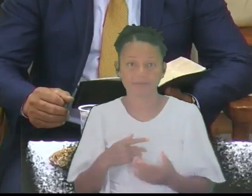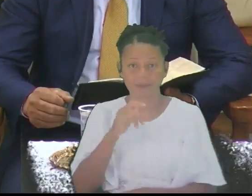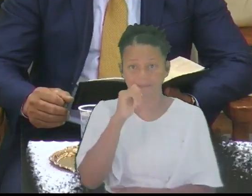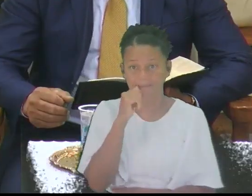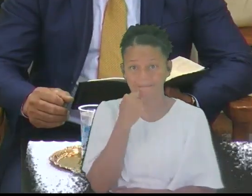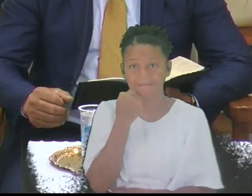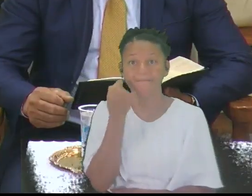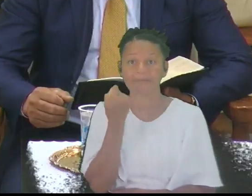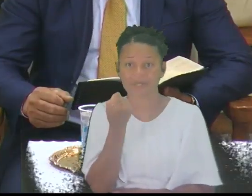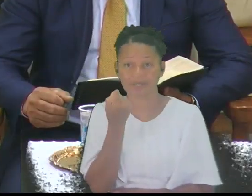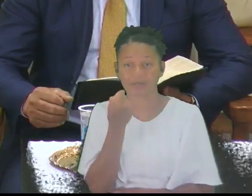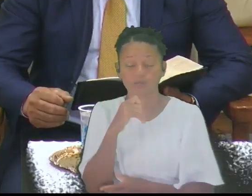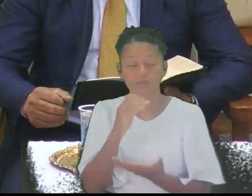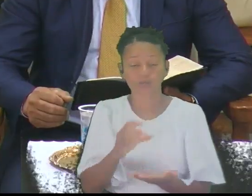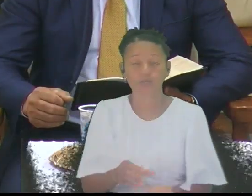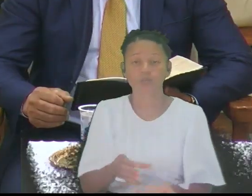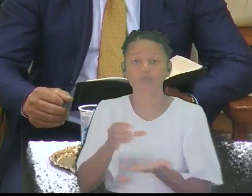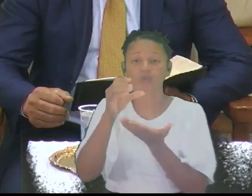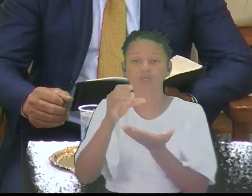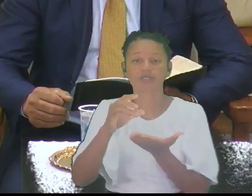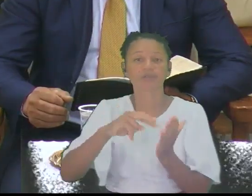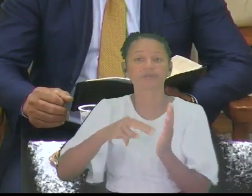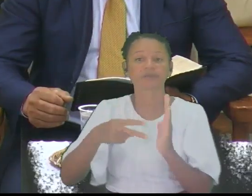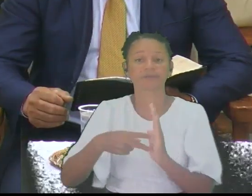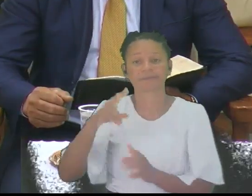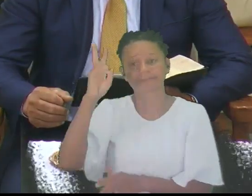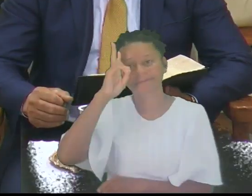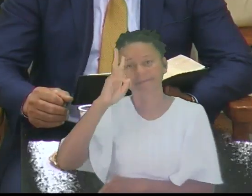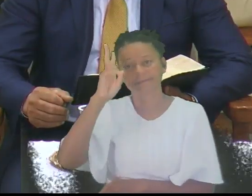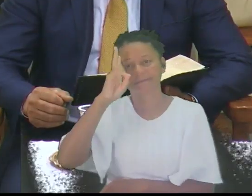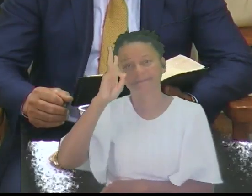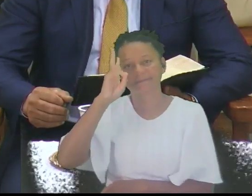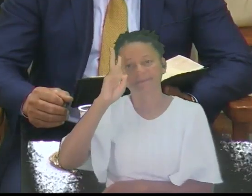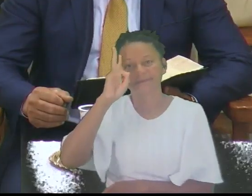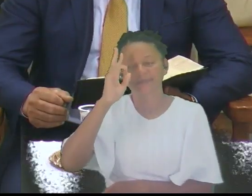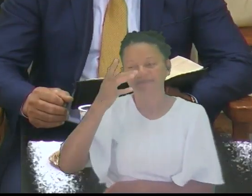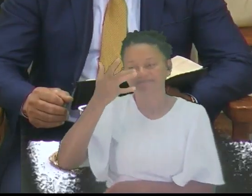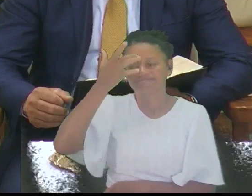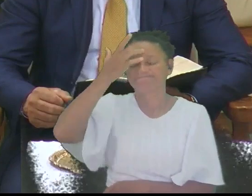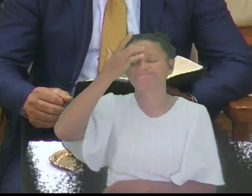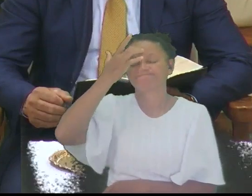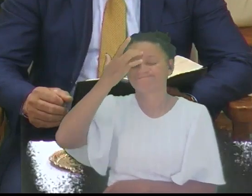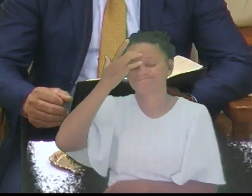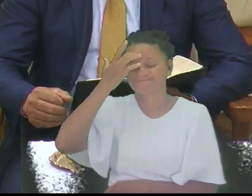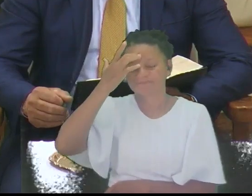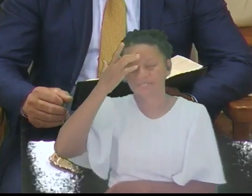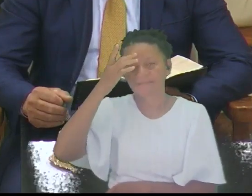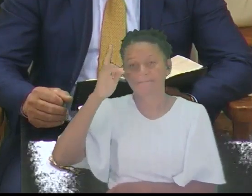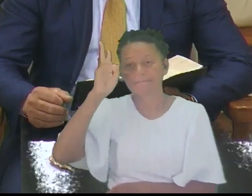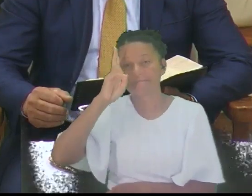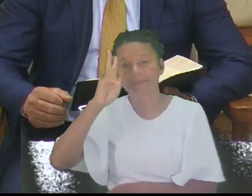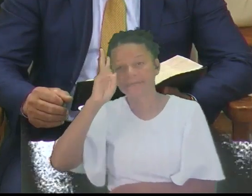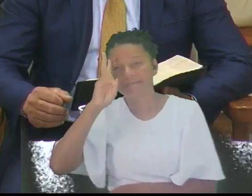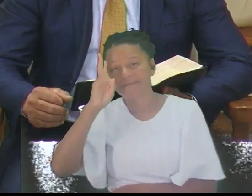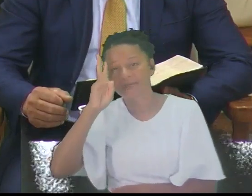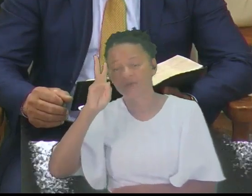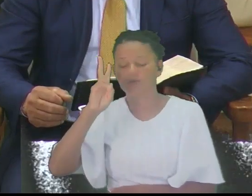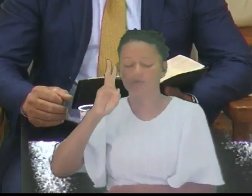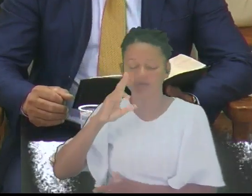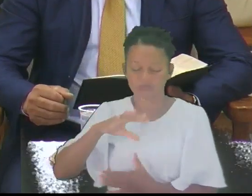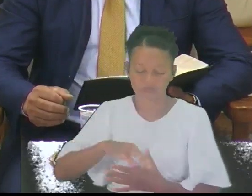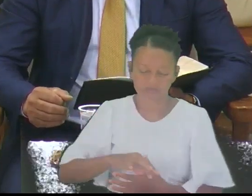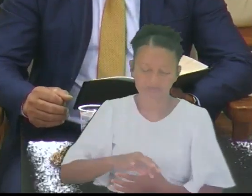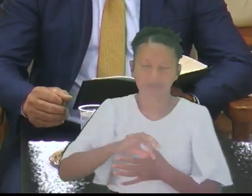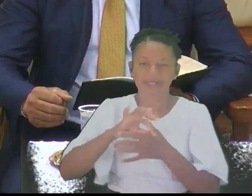pão e este cálice são a memória, a lembrança viva, a lembrança real da carne